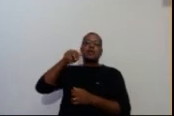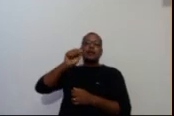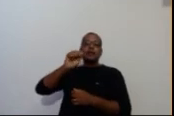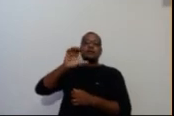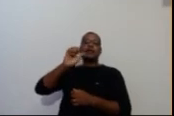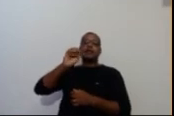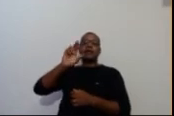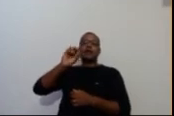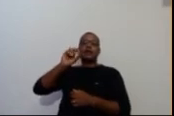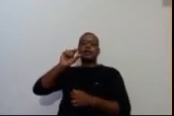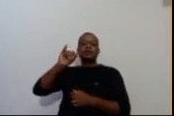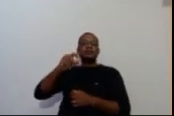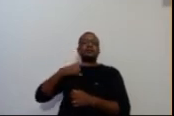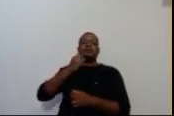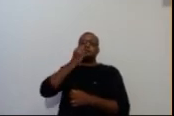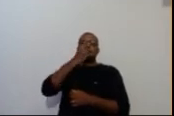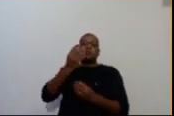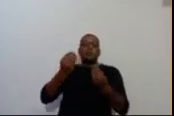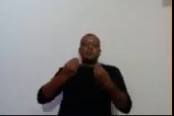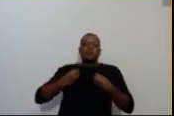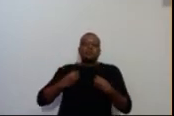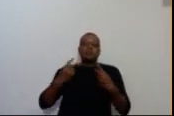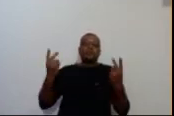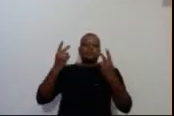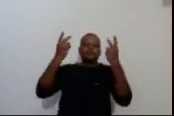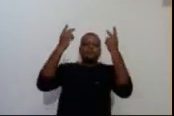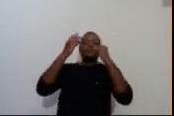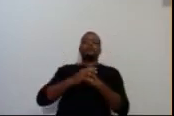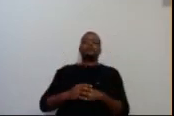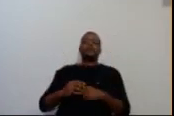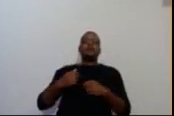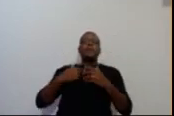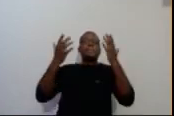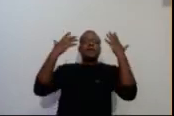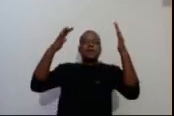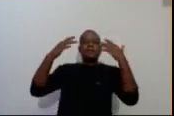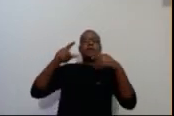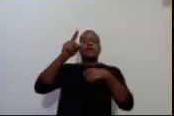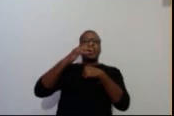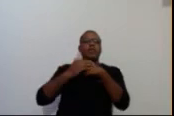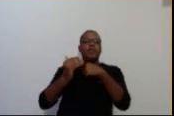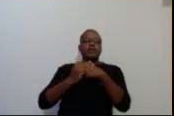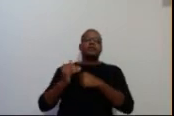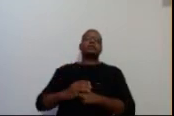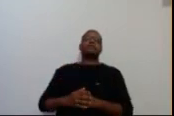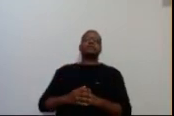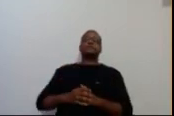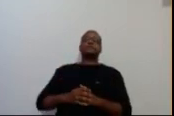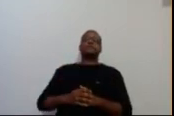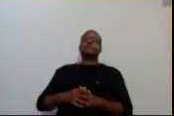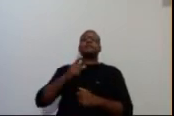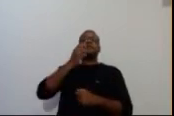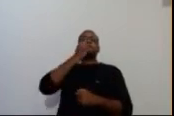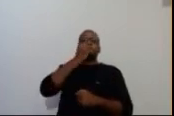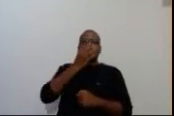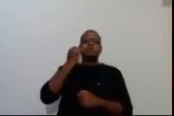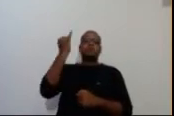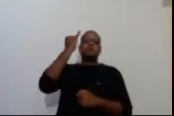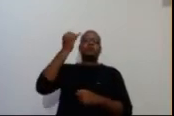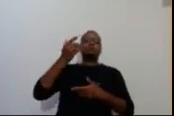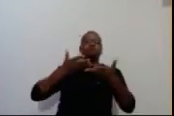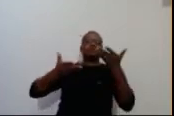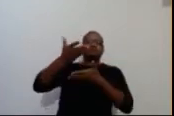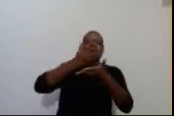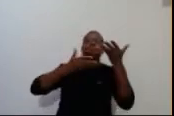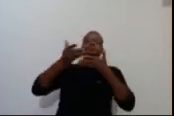ela continua. A Iane, importante diálogo sobre educação continuada para o trabalhador. Ângela Coutinho, estou me adaptando